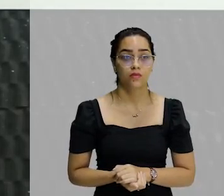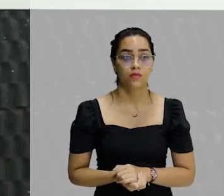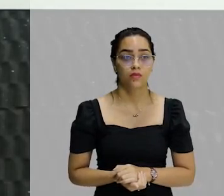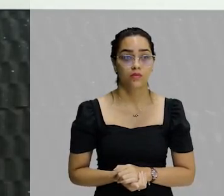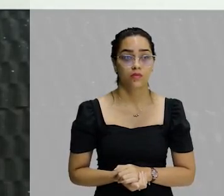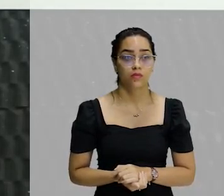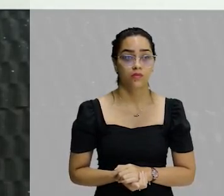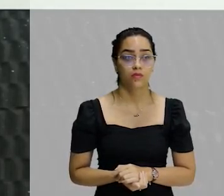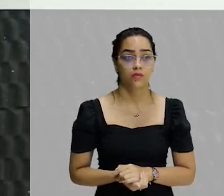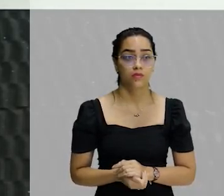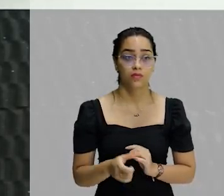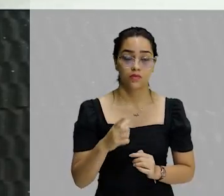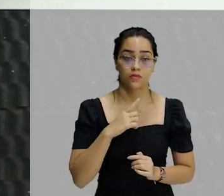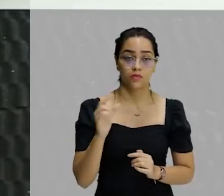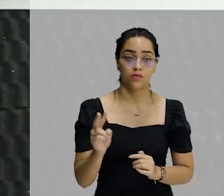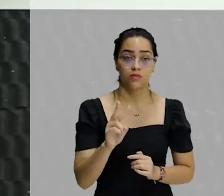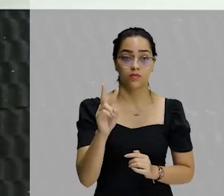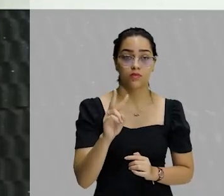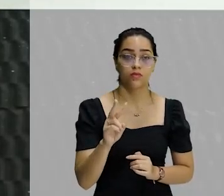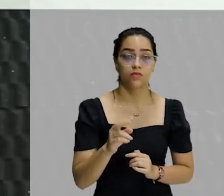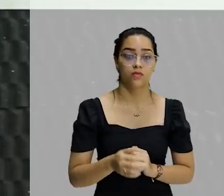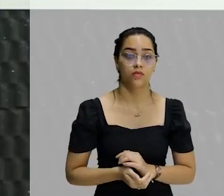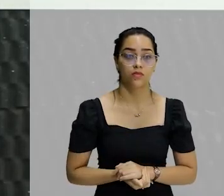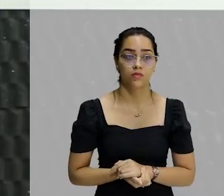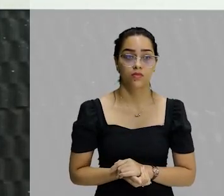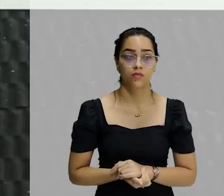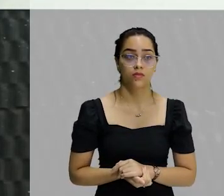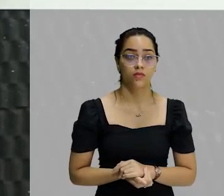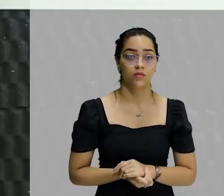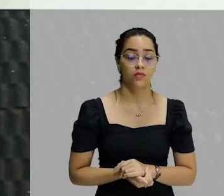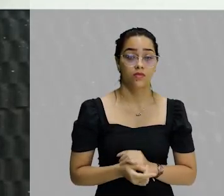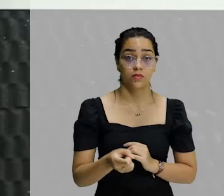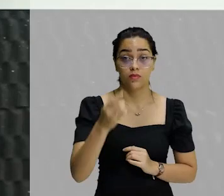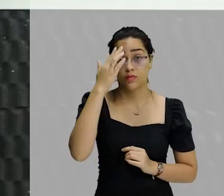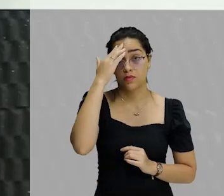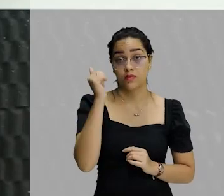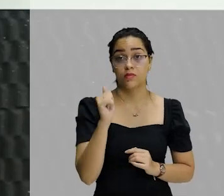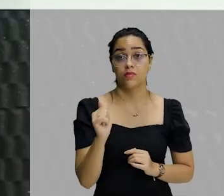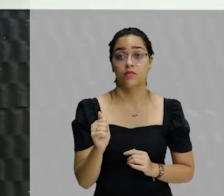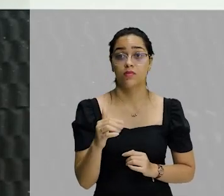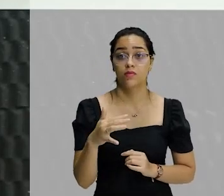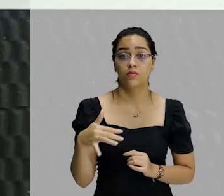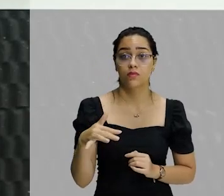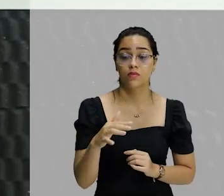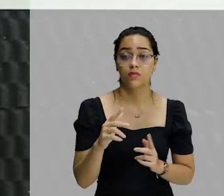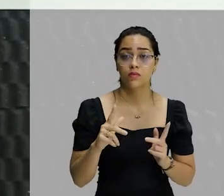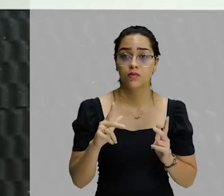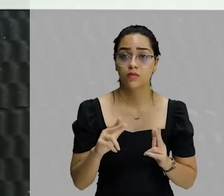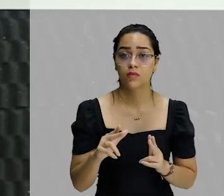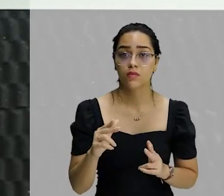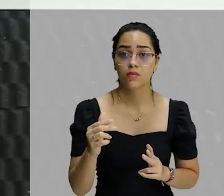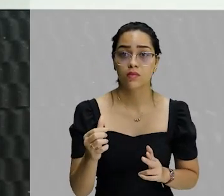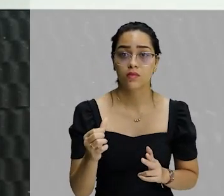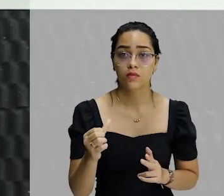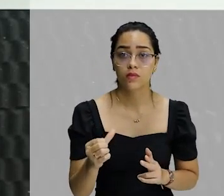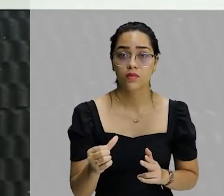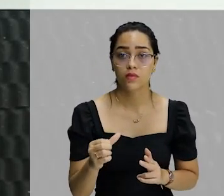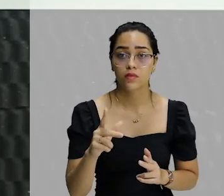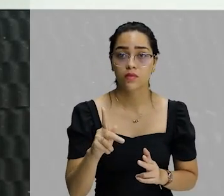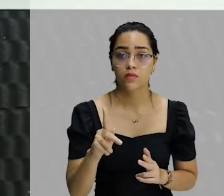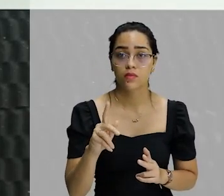Né? Que já que eu falou do raio. Então, você vai ter que a área é igual a